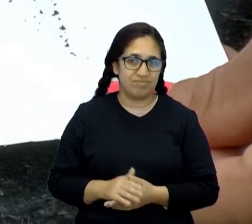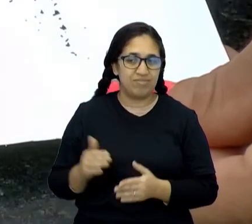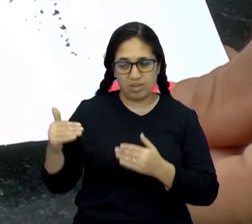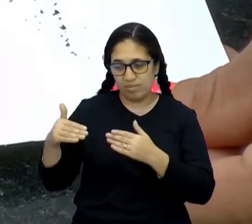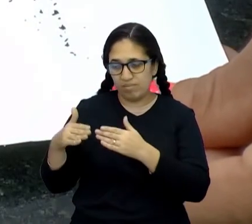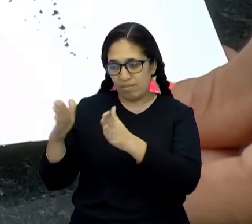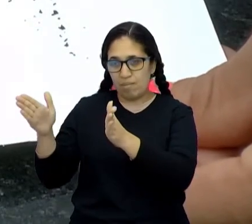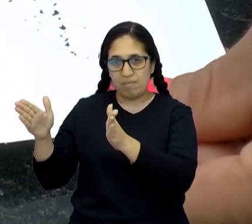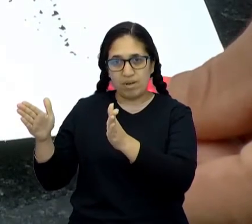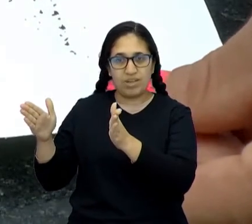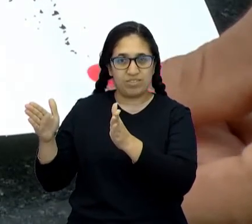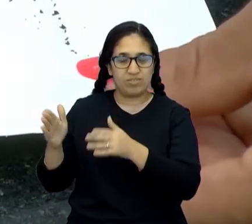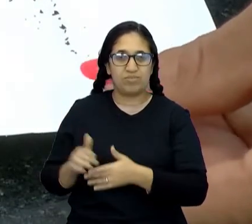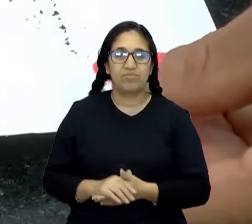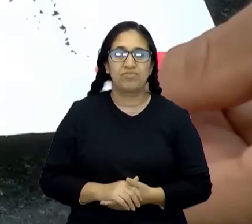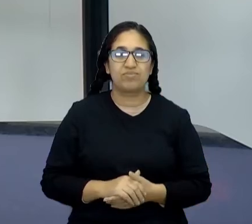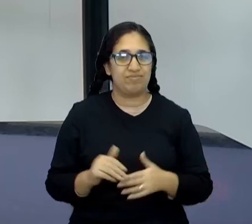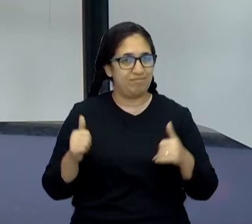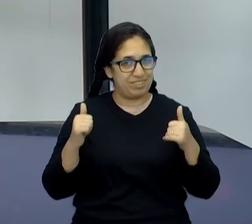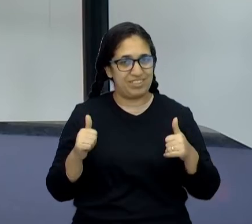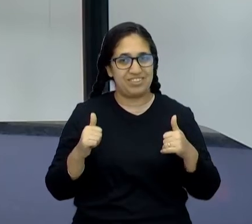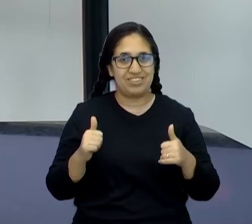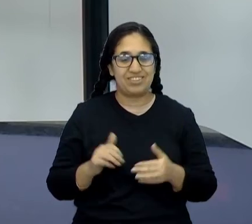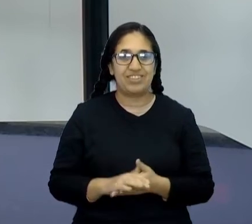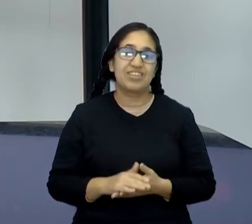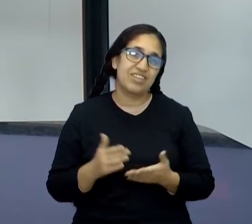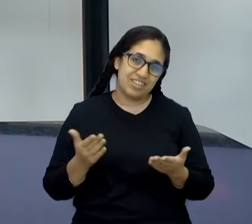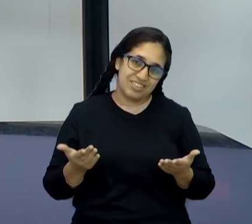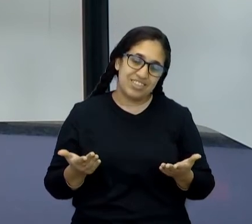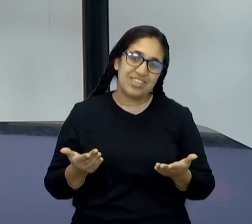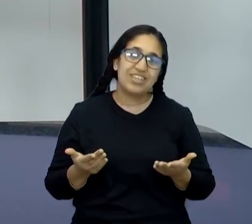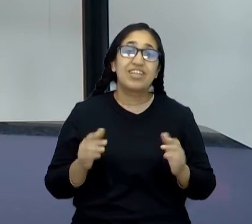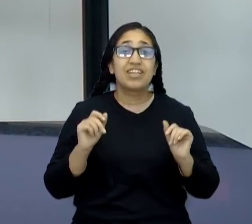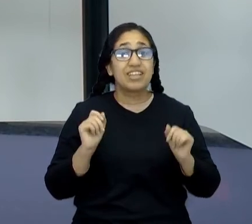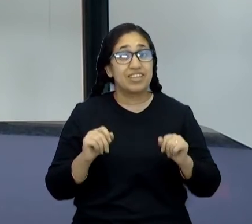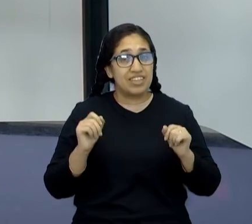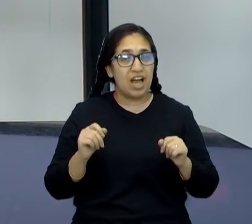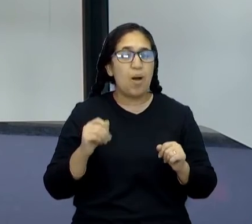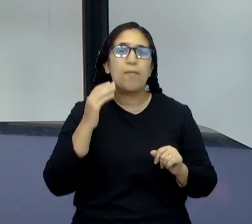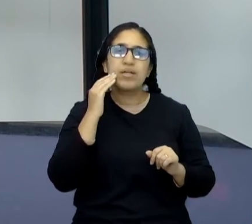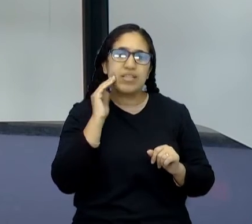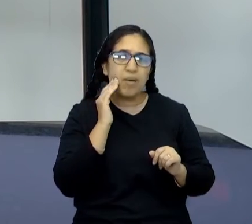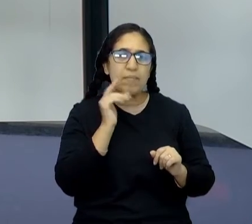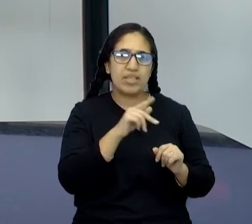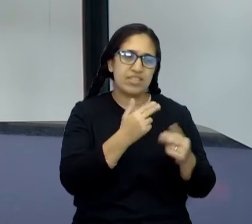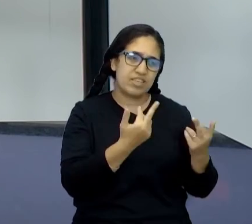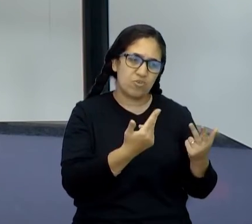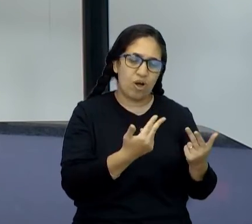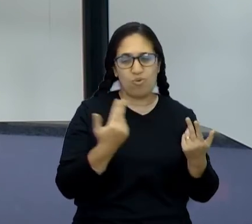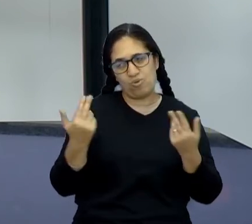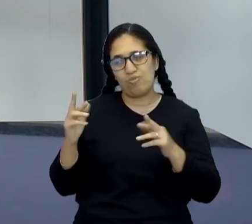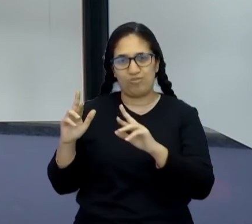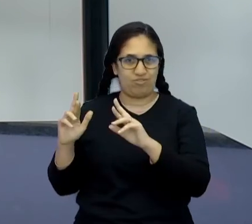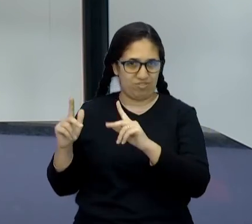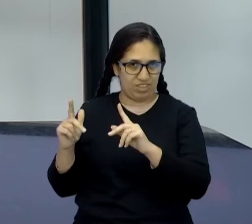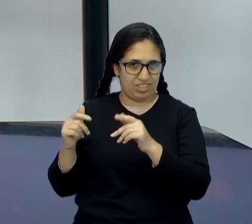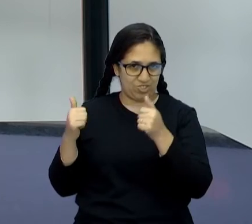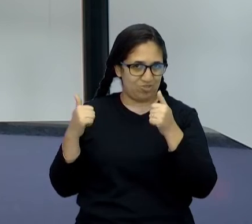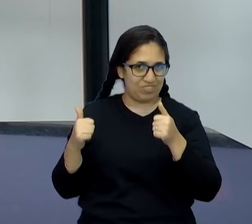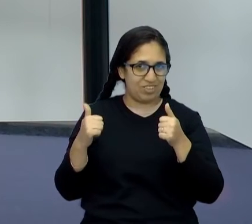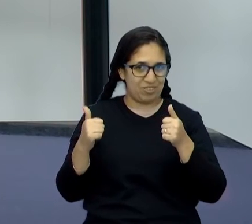um emaranhado no miolo. Beleza? E assim a gente consegue saber se são polos iguais ou polos diferentes.